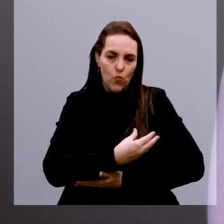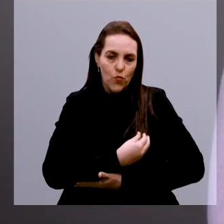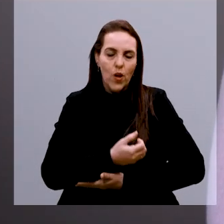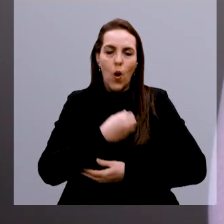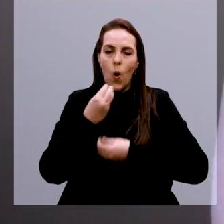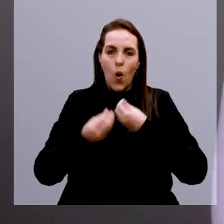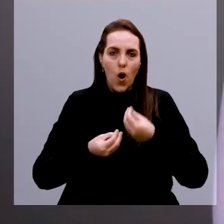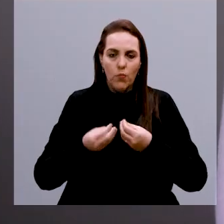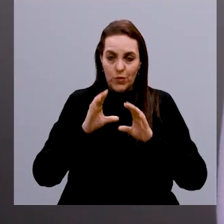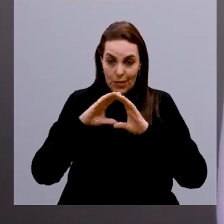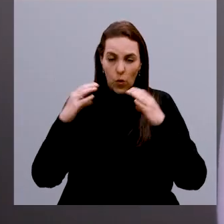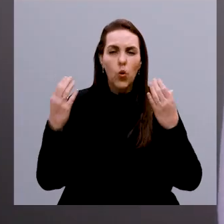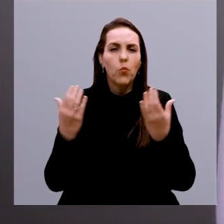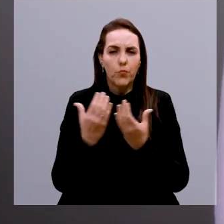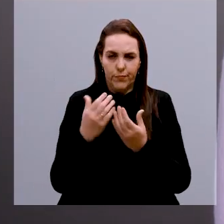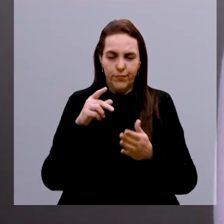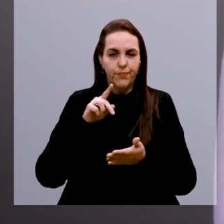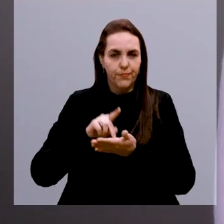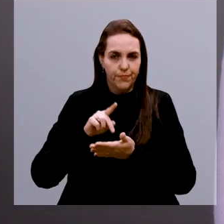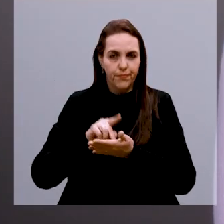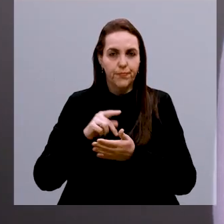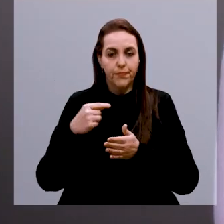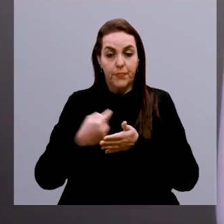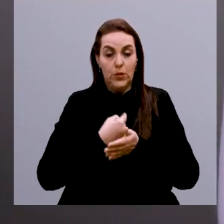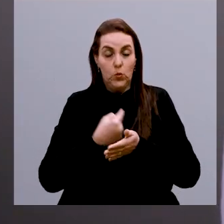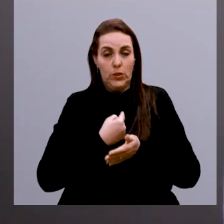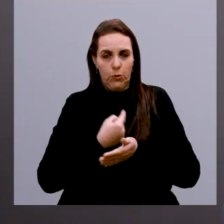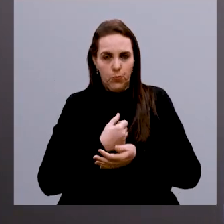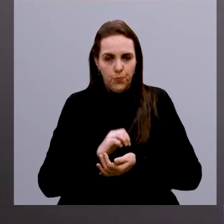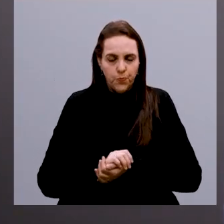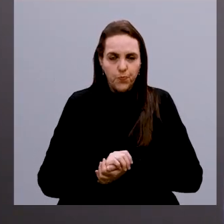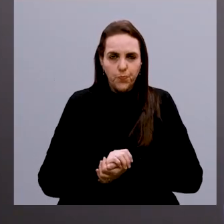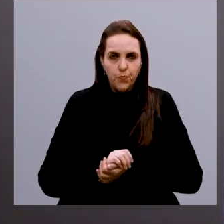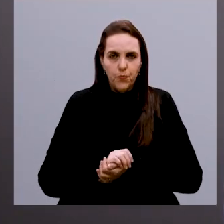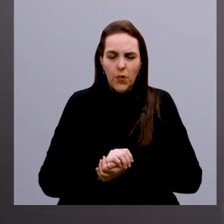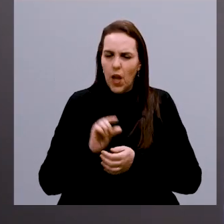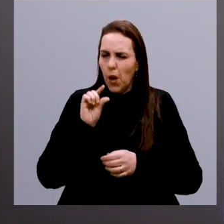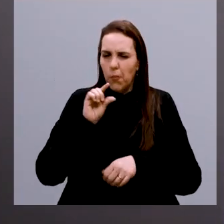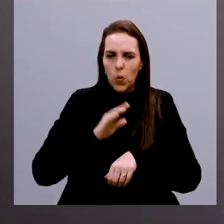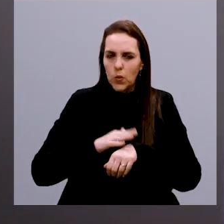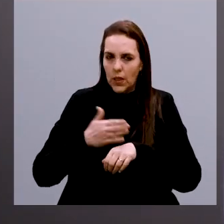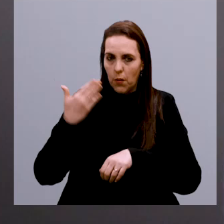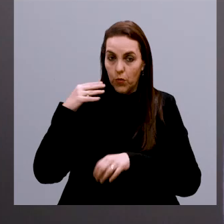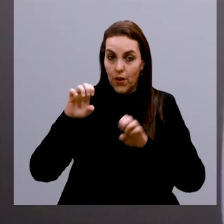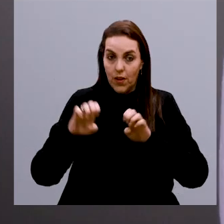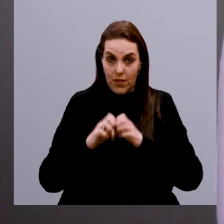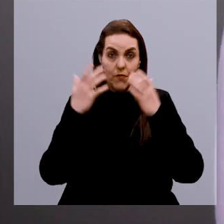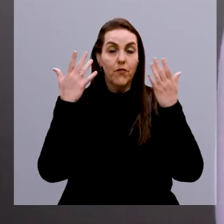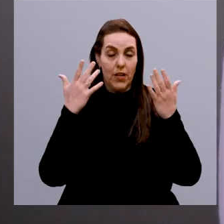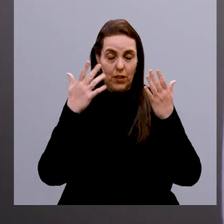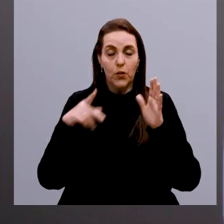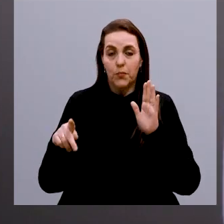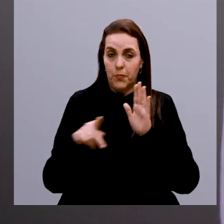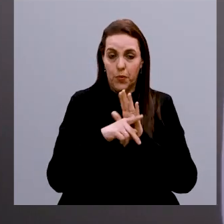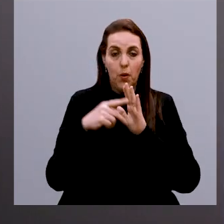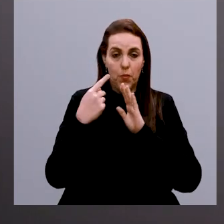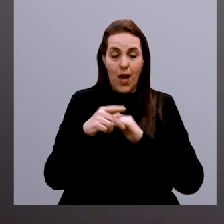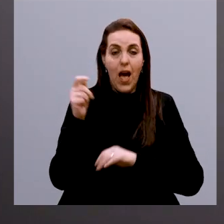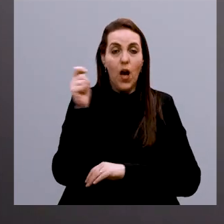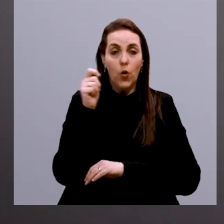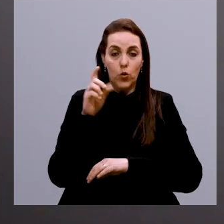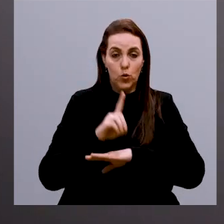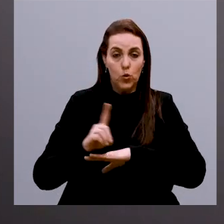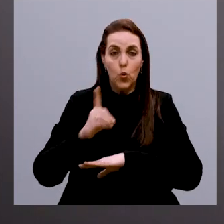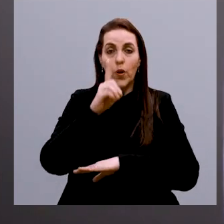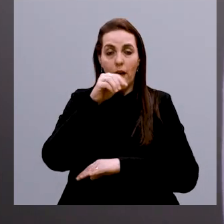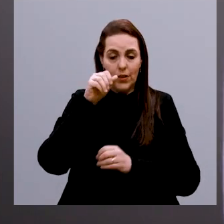pouco da comunidade realmente pedindo. A gente teve recentemente um evento do Agosto Dourado que a